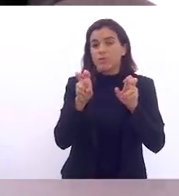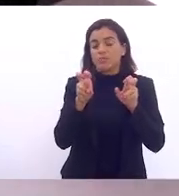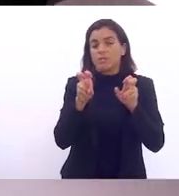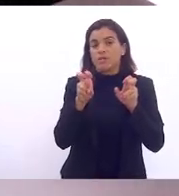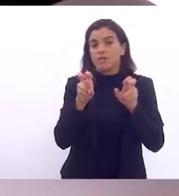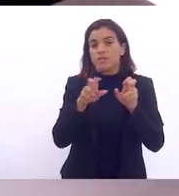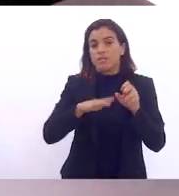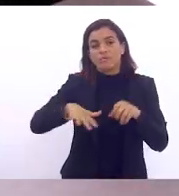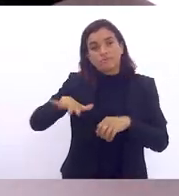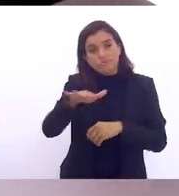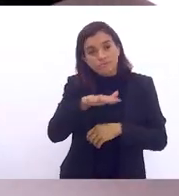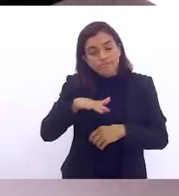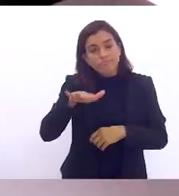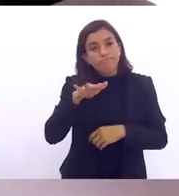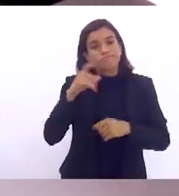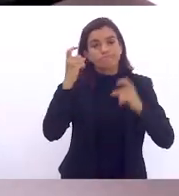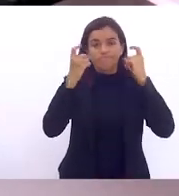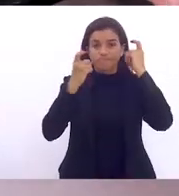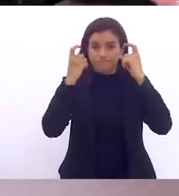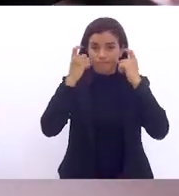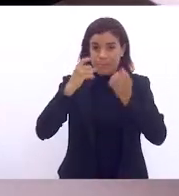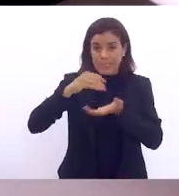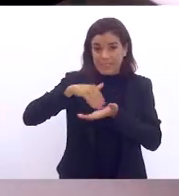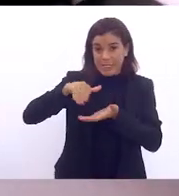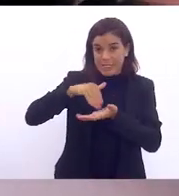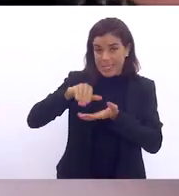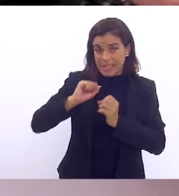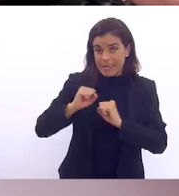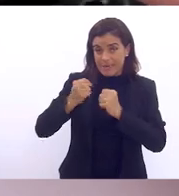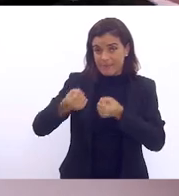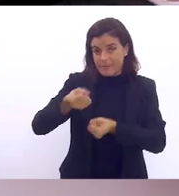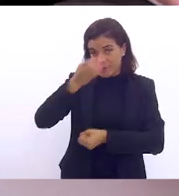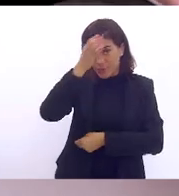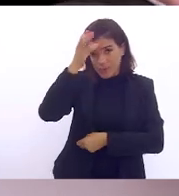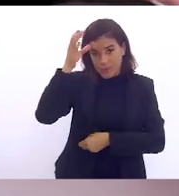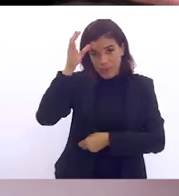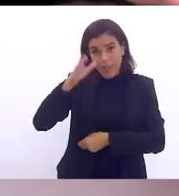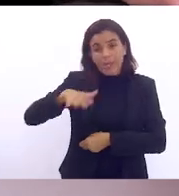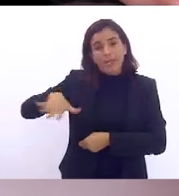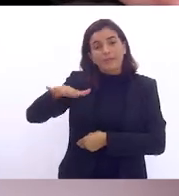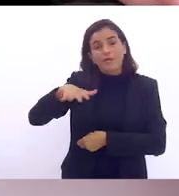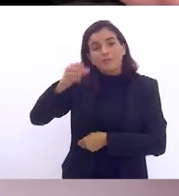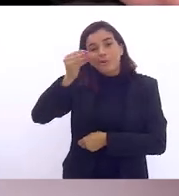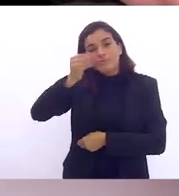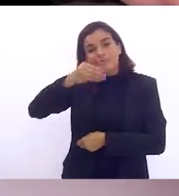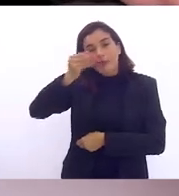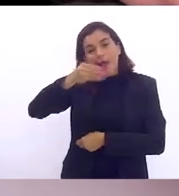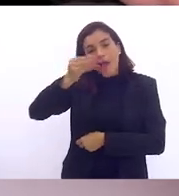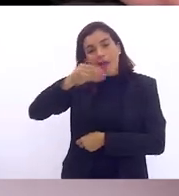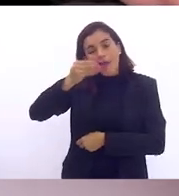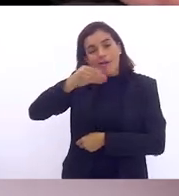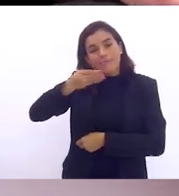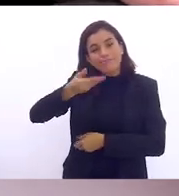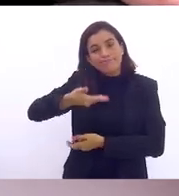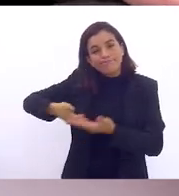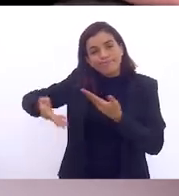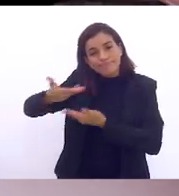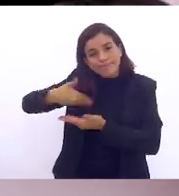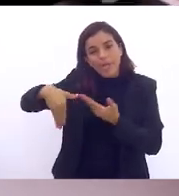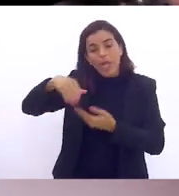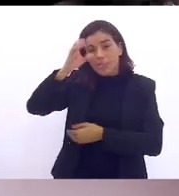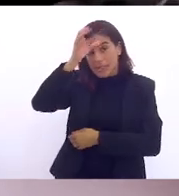também é a principal preocupação da secretaria de Defesa do Consumidor que é a parte mais vulnerável dessa relação que são os